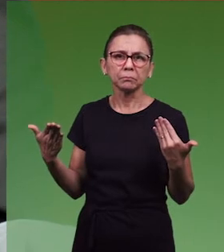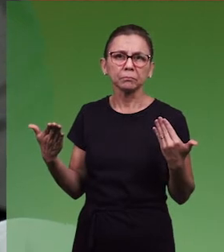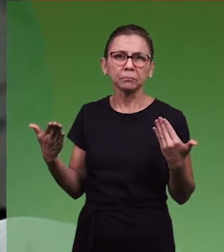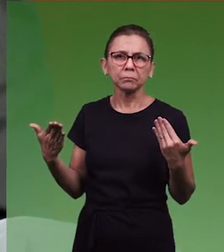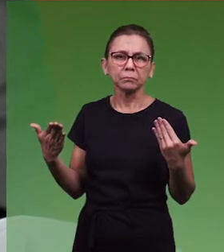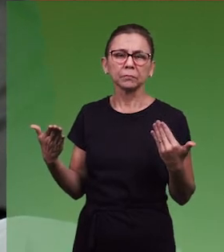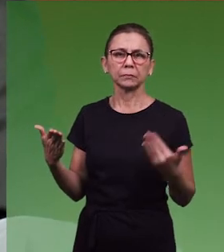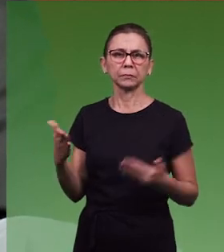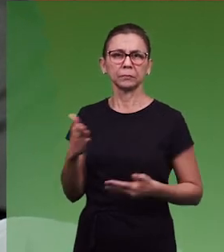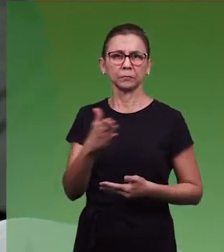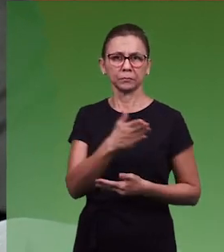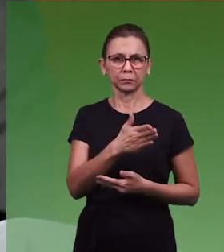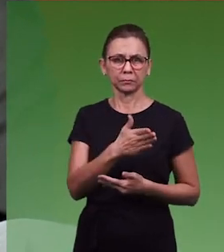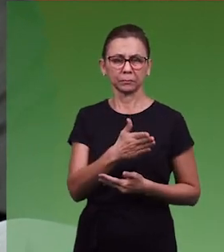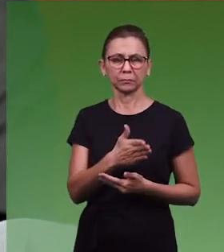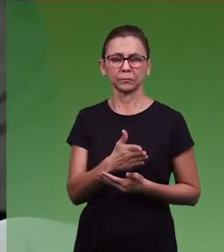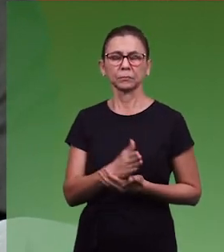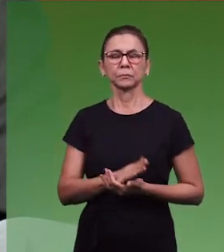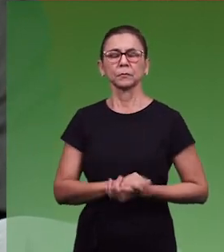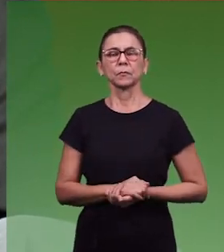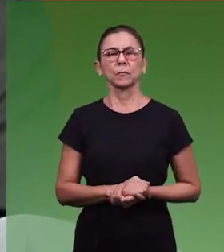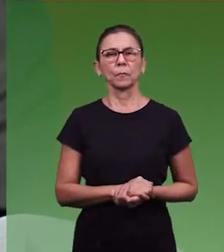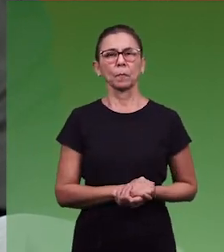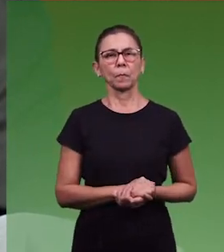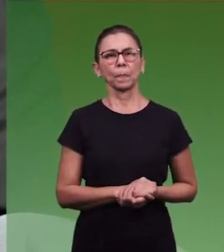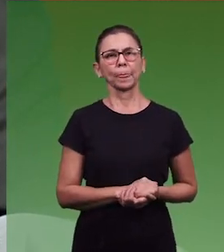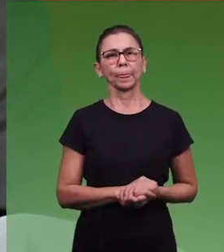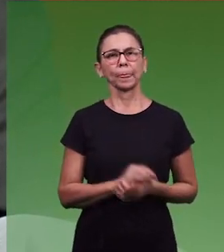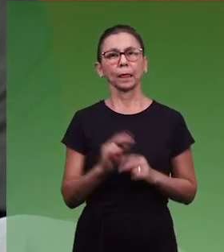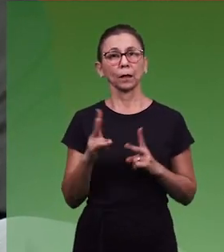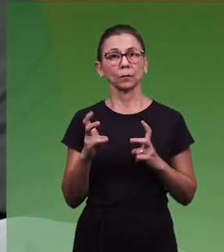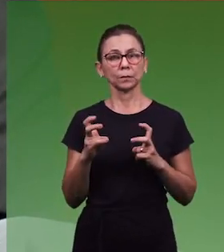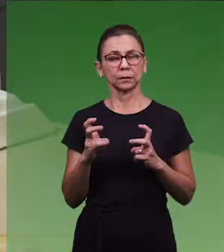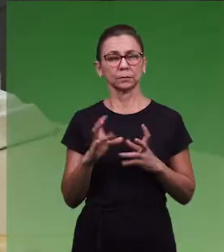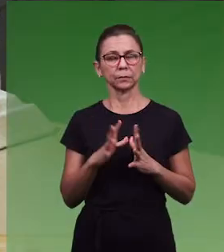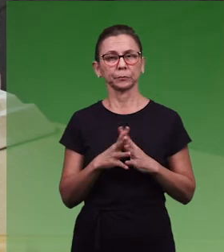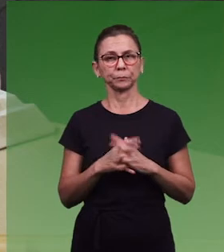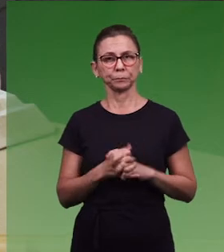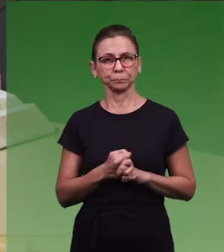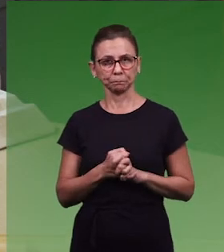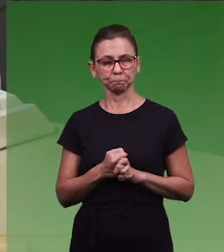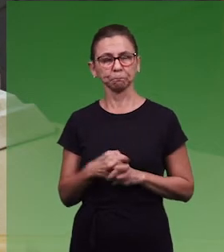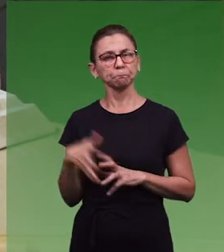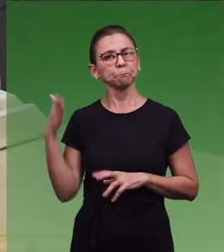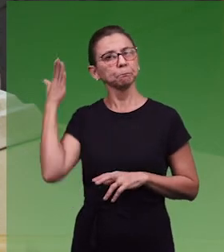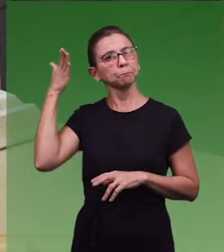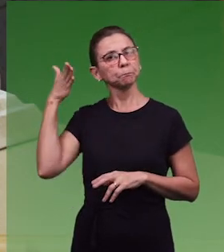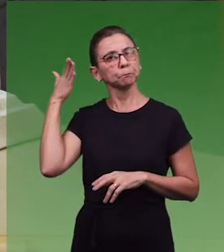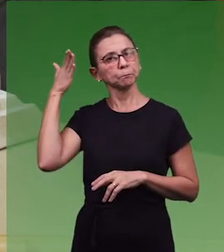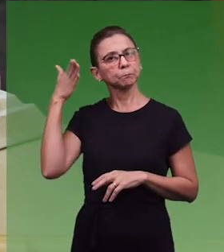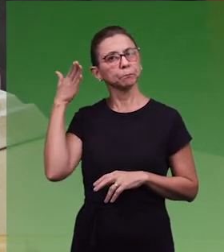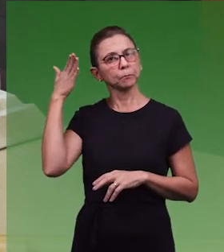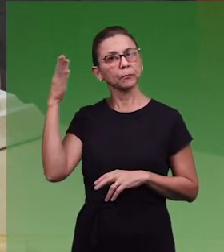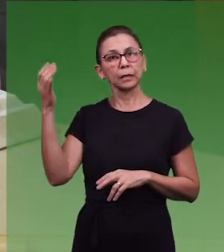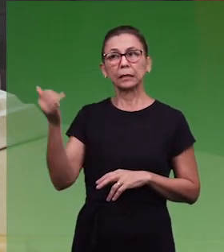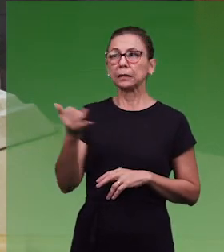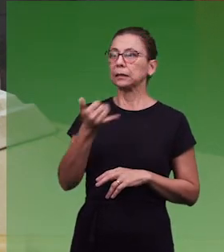Nós observamos que no nosso meio as mensagens são praticamente de improviso.